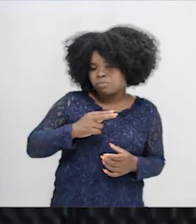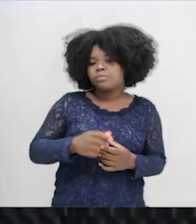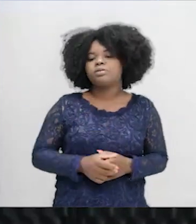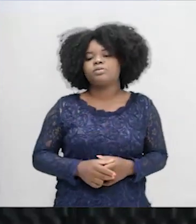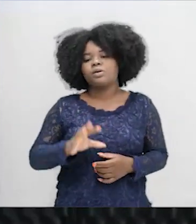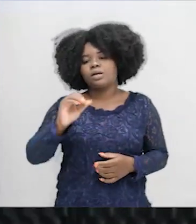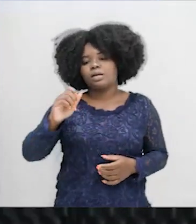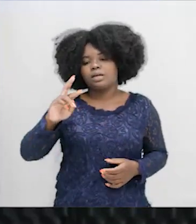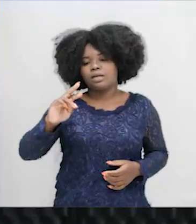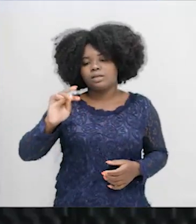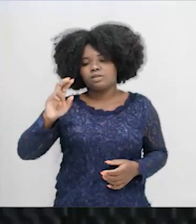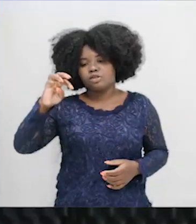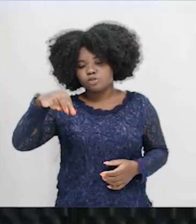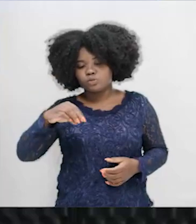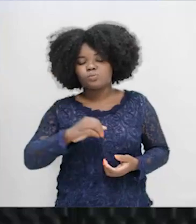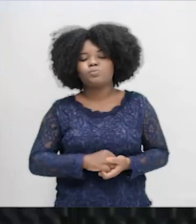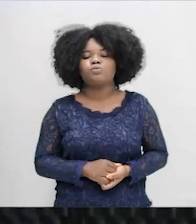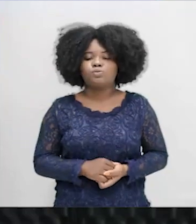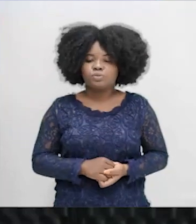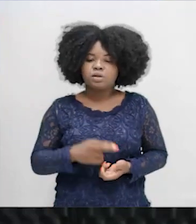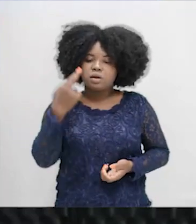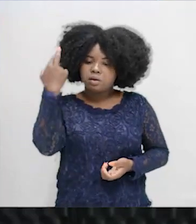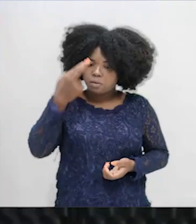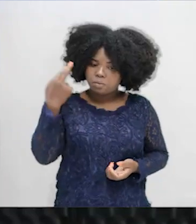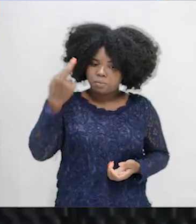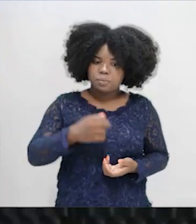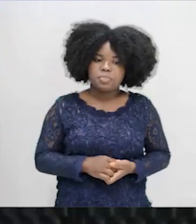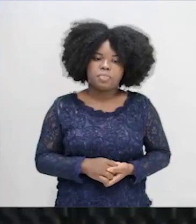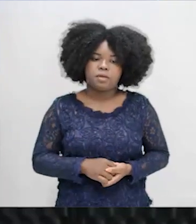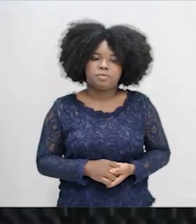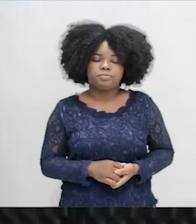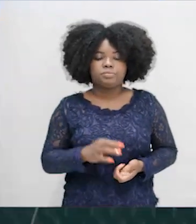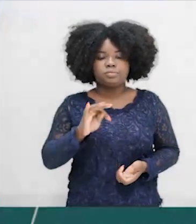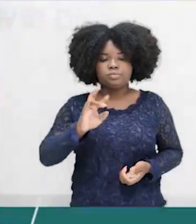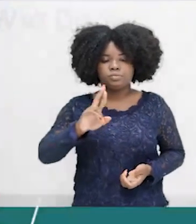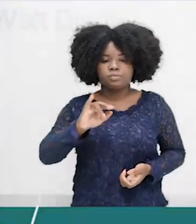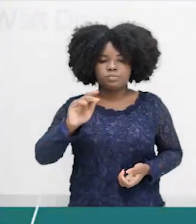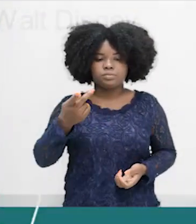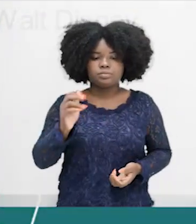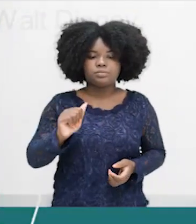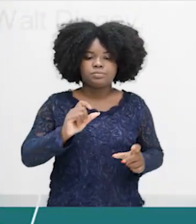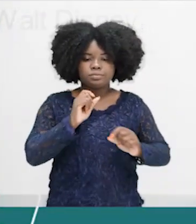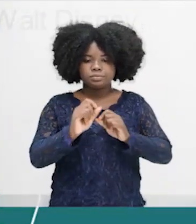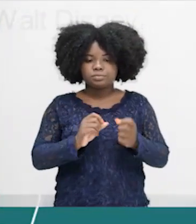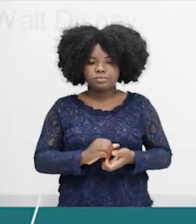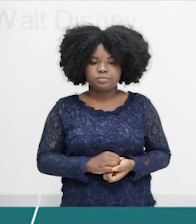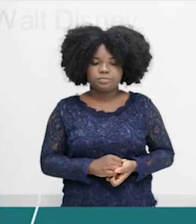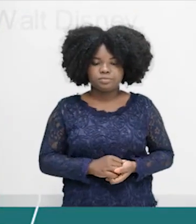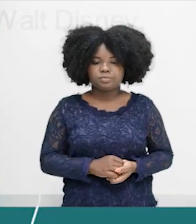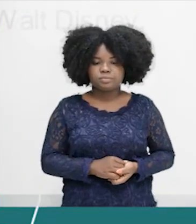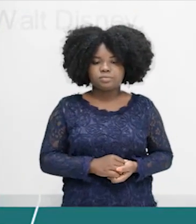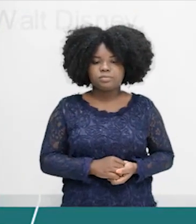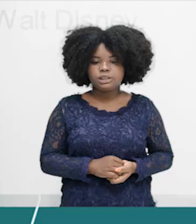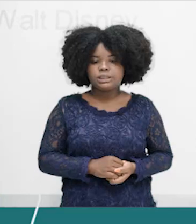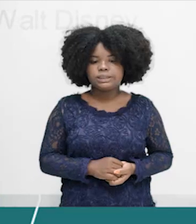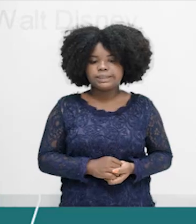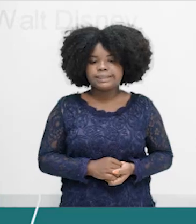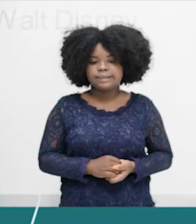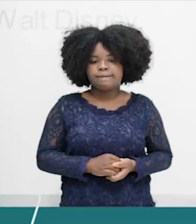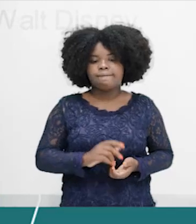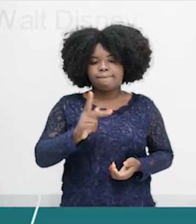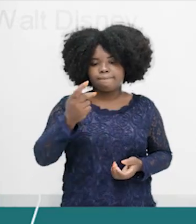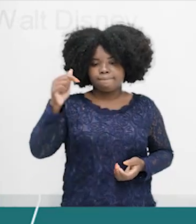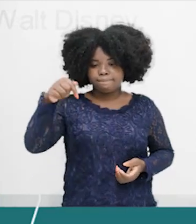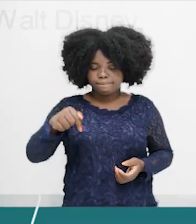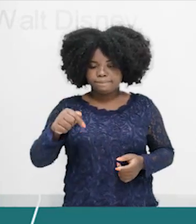cartoon, né, que é do Alexandre Beck, que invoca uma reflexão atemporal. As tirinhas são quadrinhos em formas de